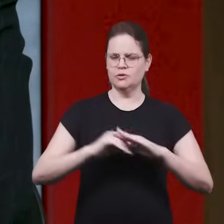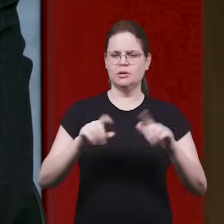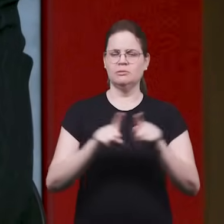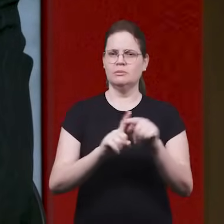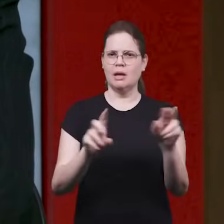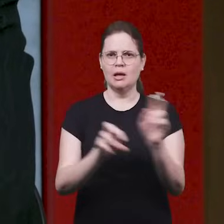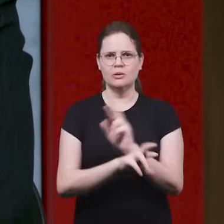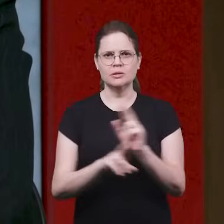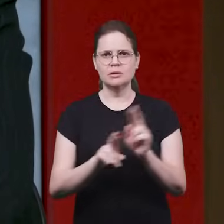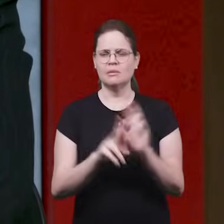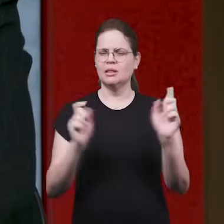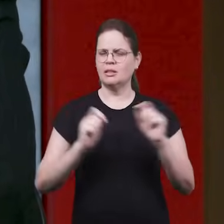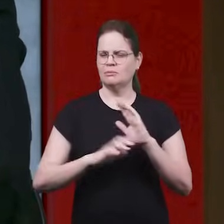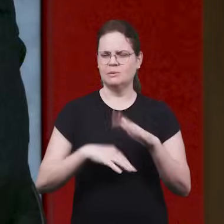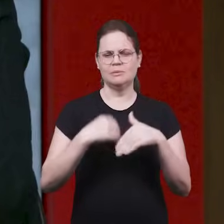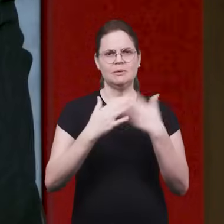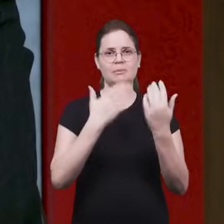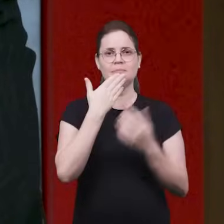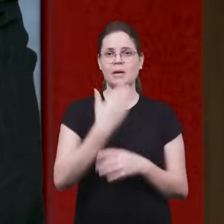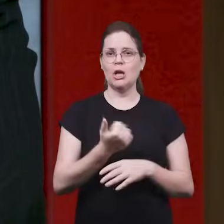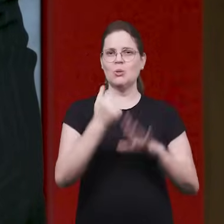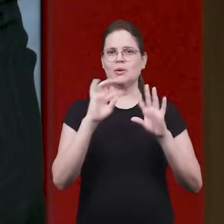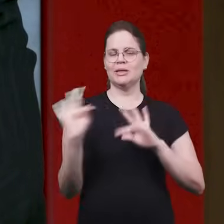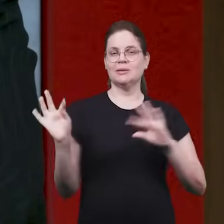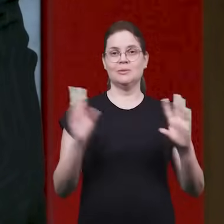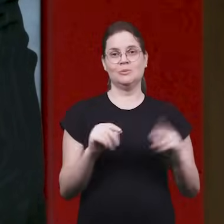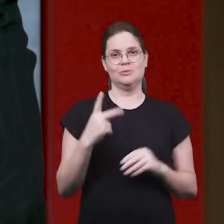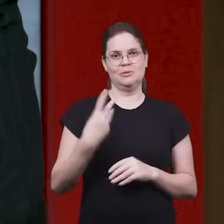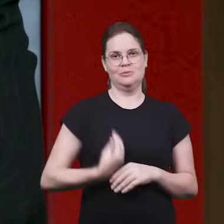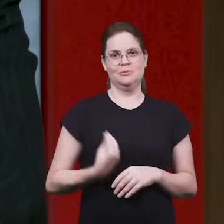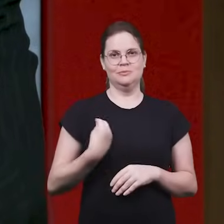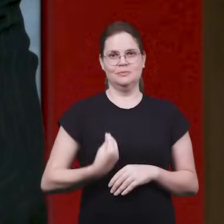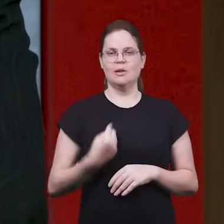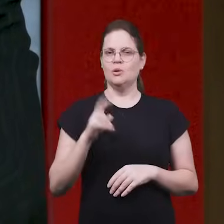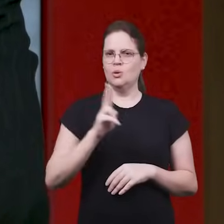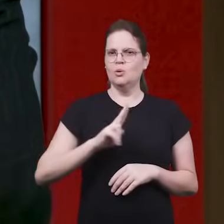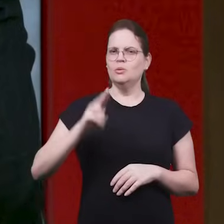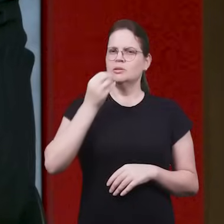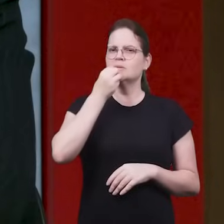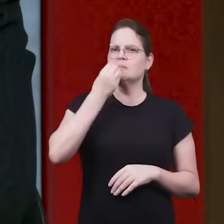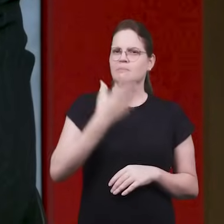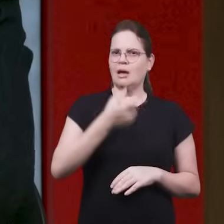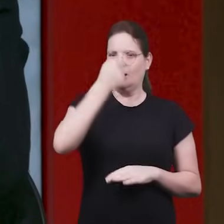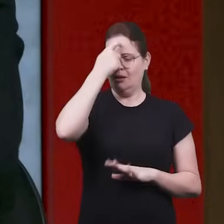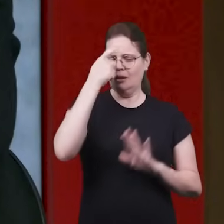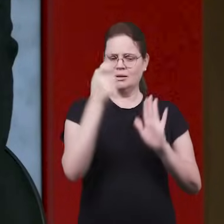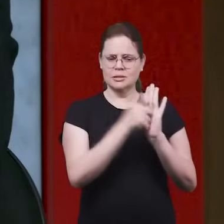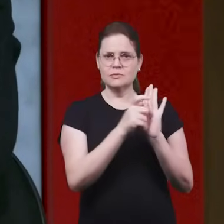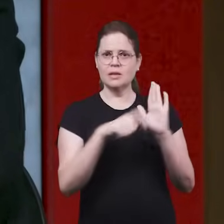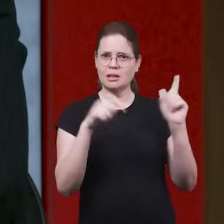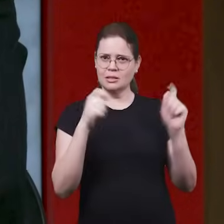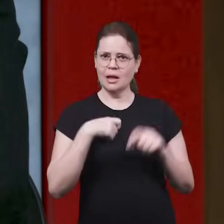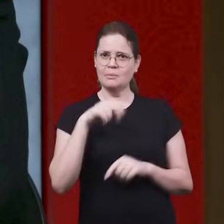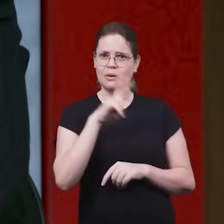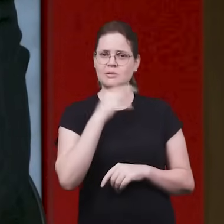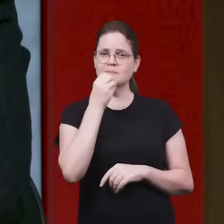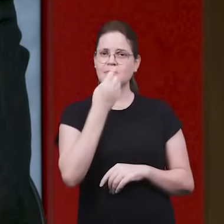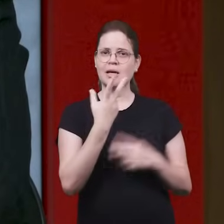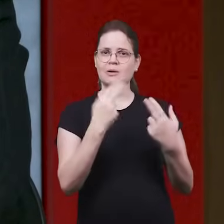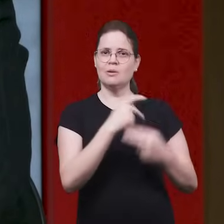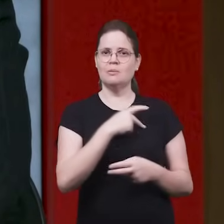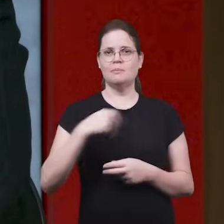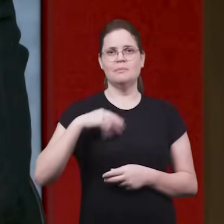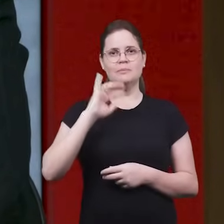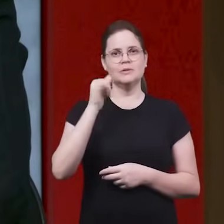profissional, seus relacionamentos, você melhora todos os aspectos do seu convívio, usa bem a inteligência artificial,